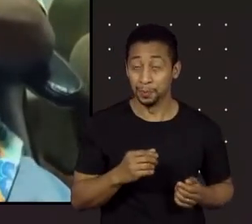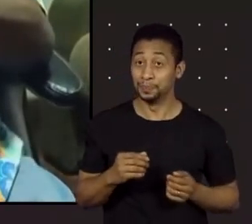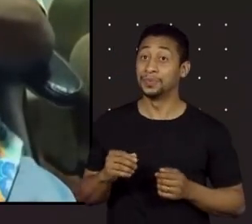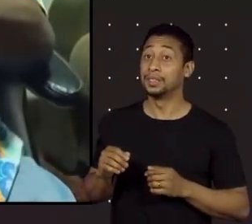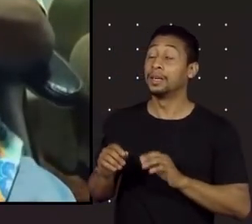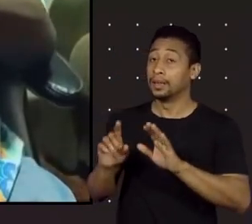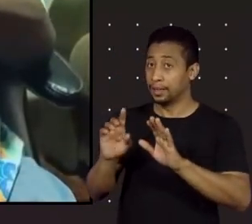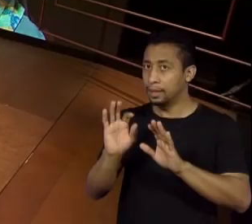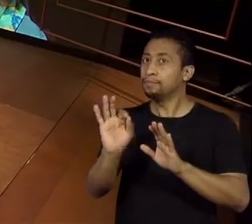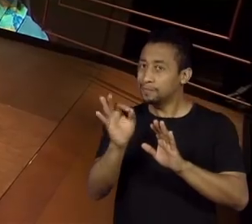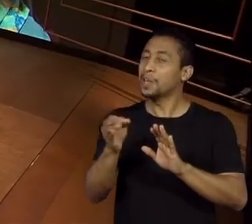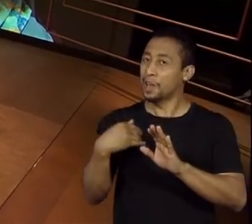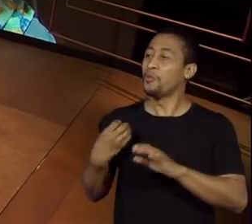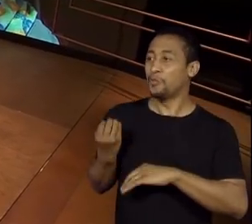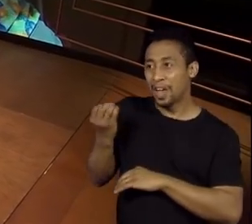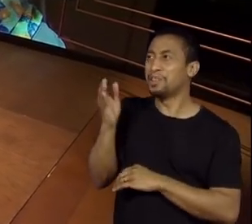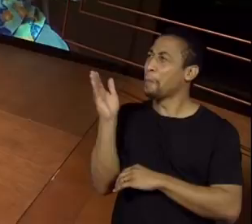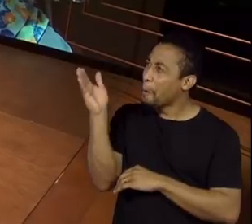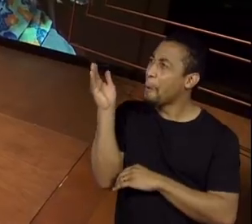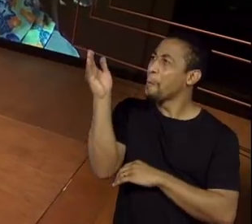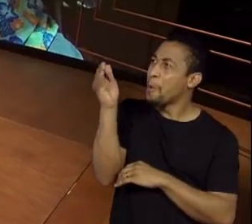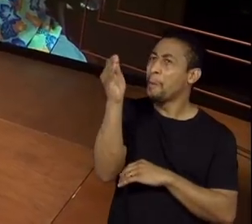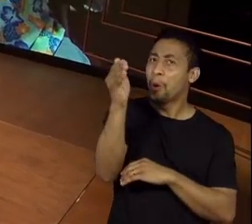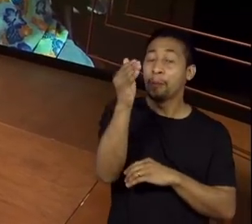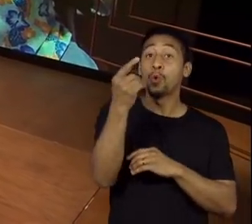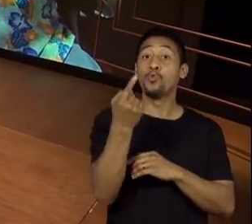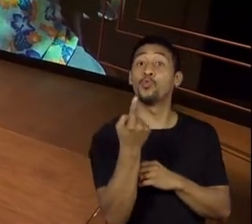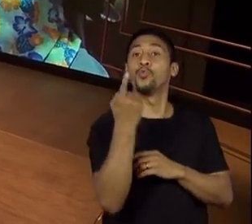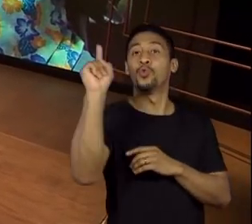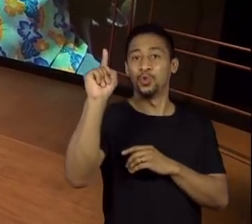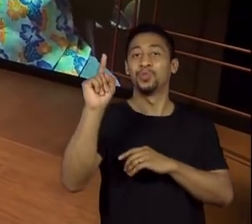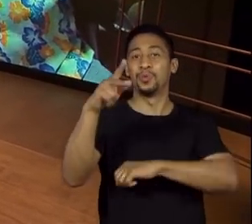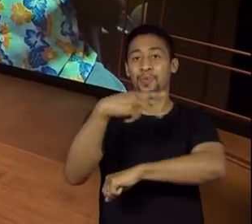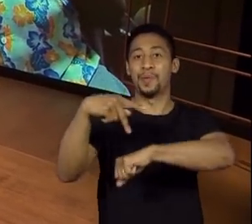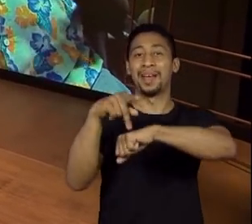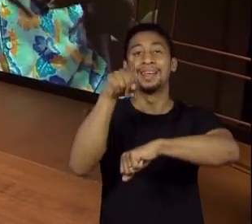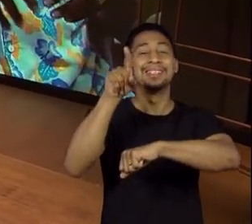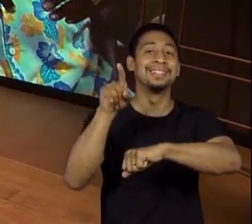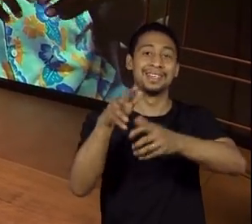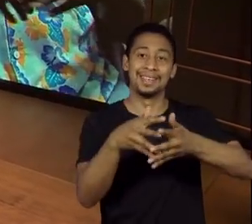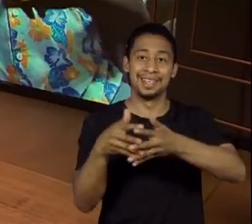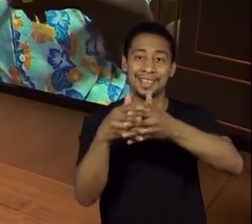Foi o último. O último, porque tinha um grupo